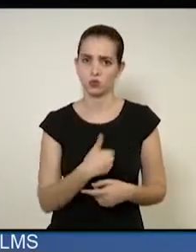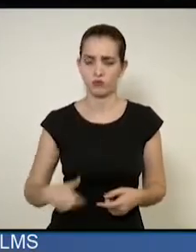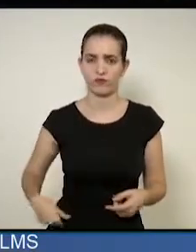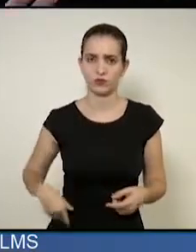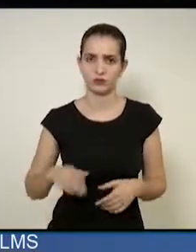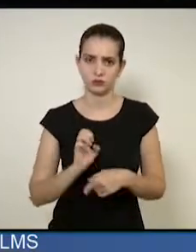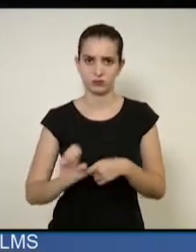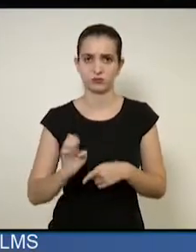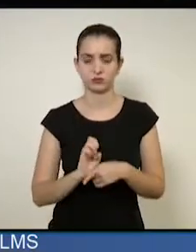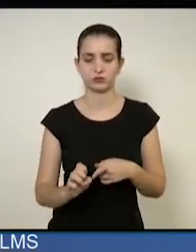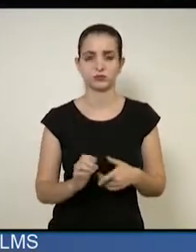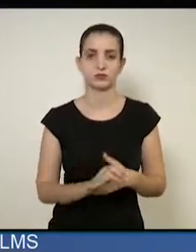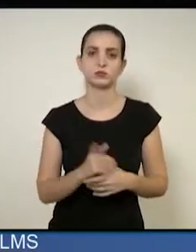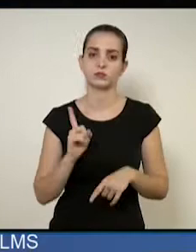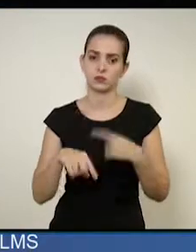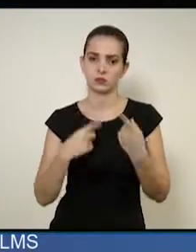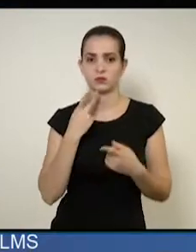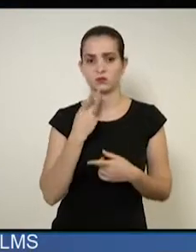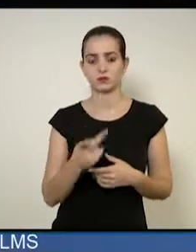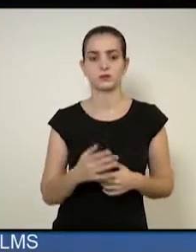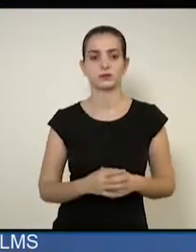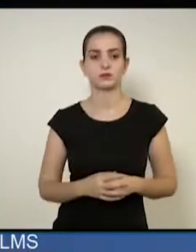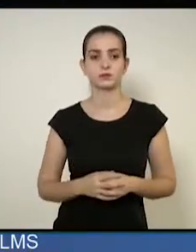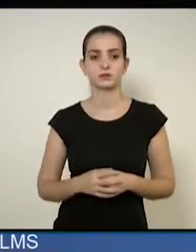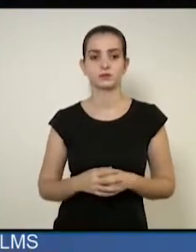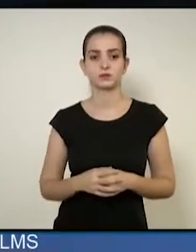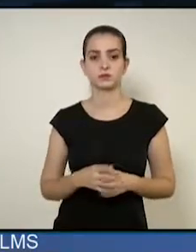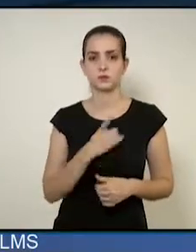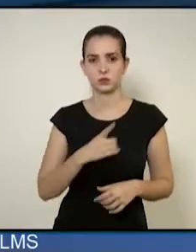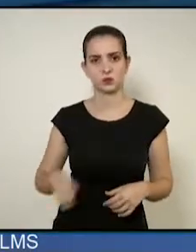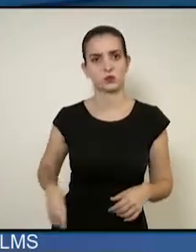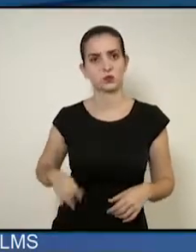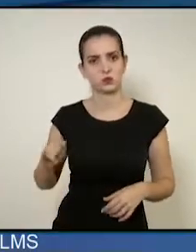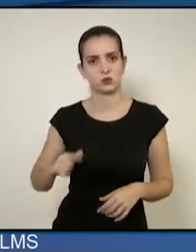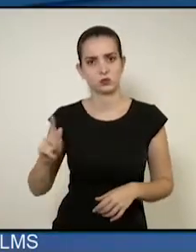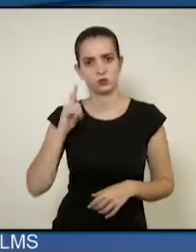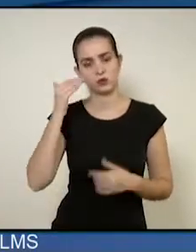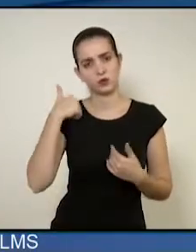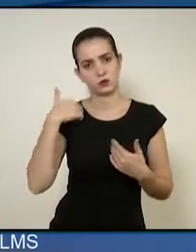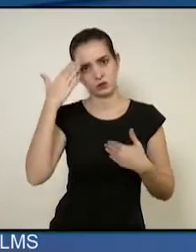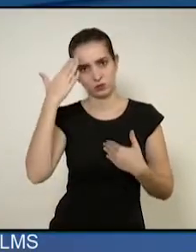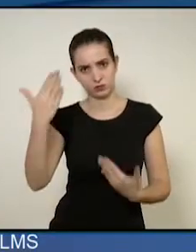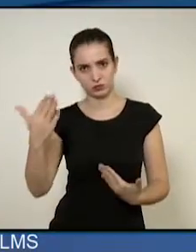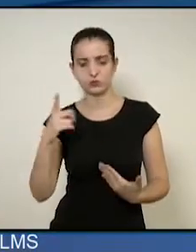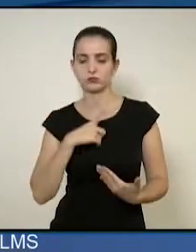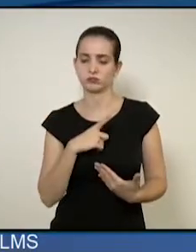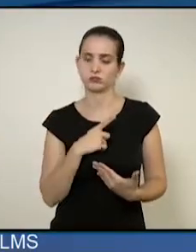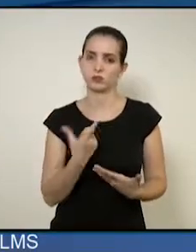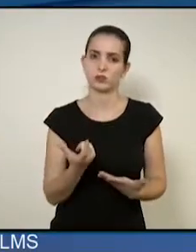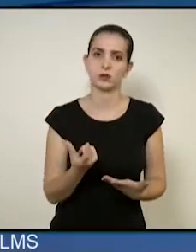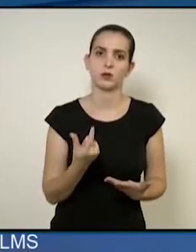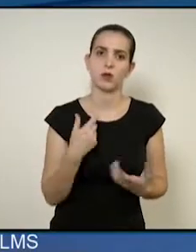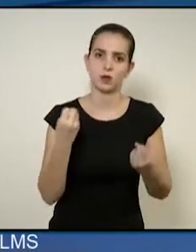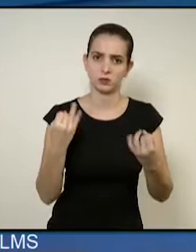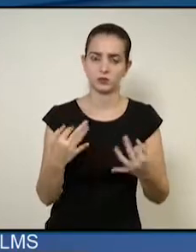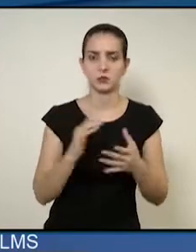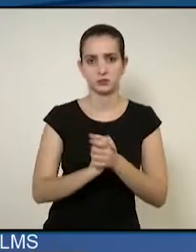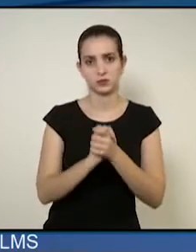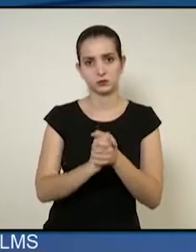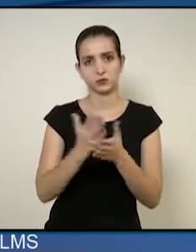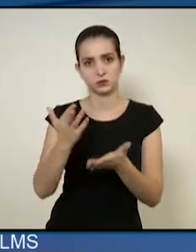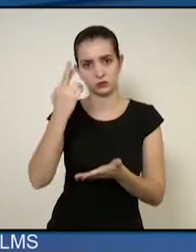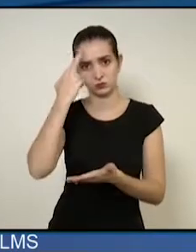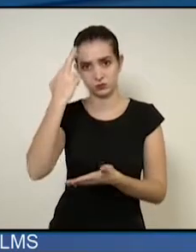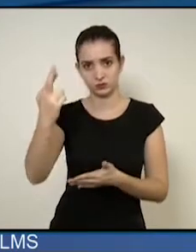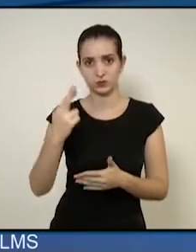disso depois da parte de Vossa Excelência. Deputado João Grandão, agradeço a concessão do aparte, parabenizo Vossa